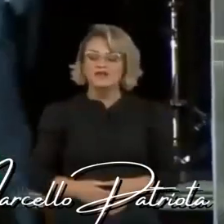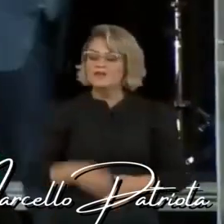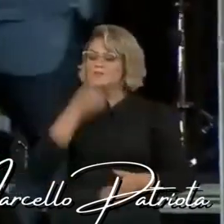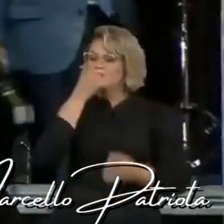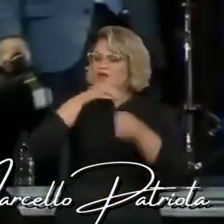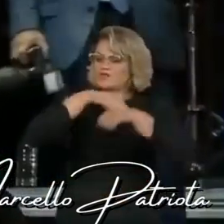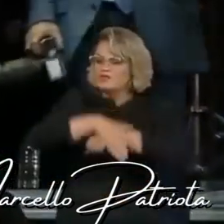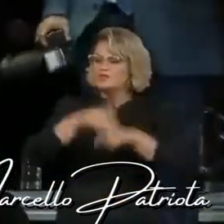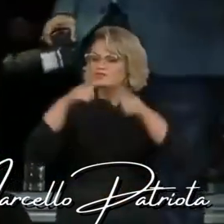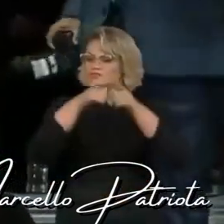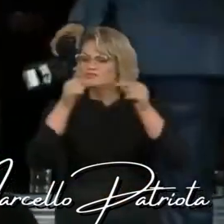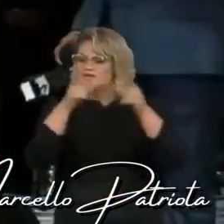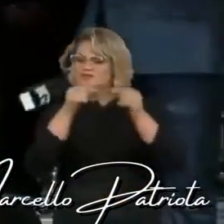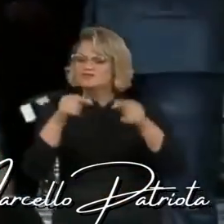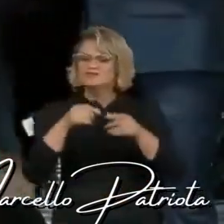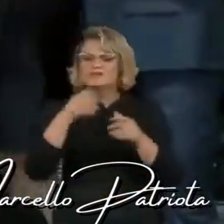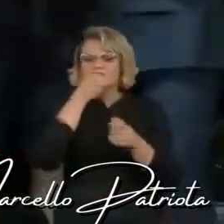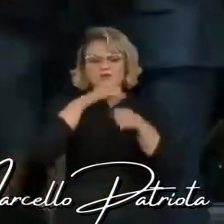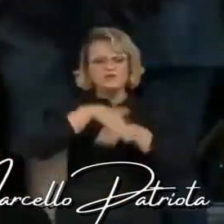Boa noite, Brasil!